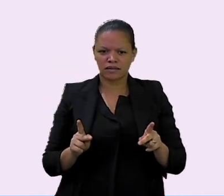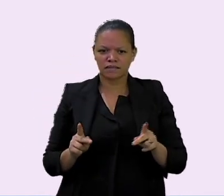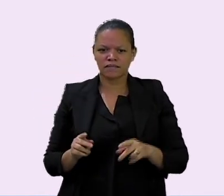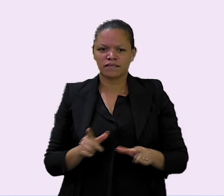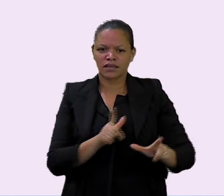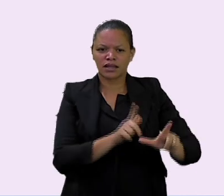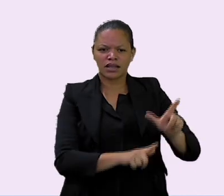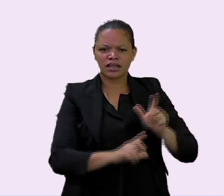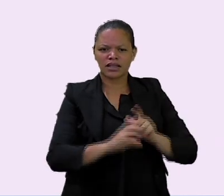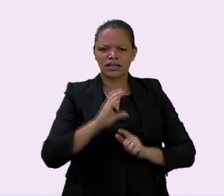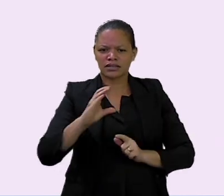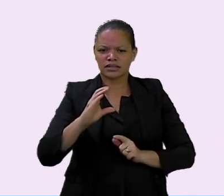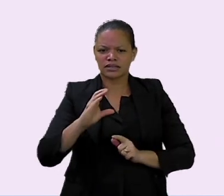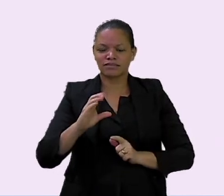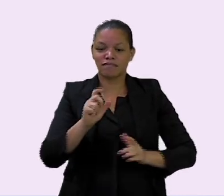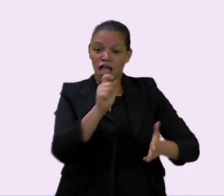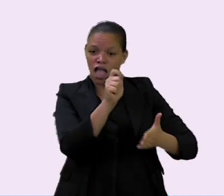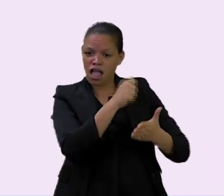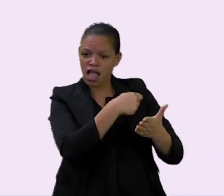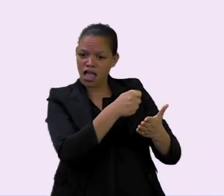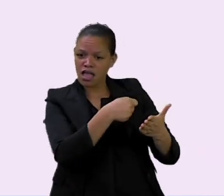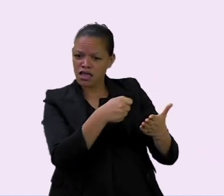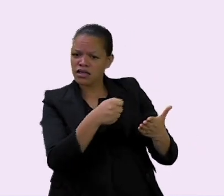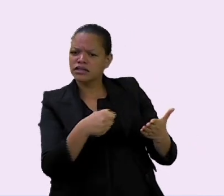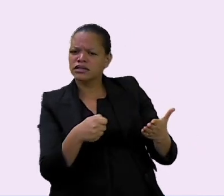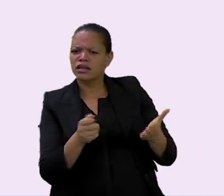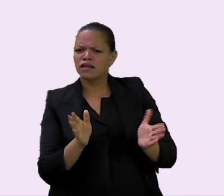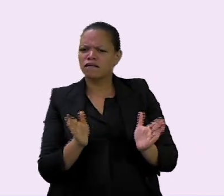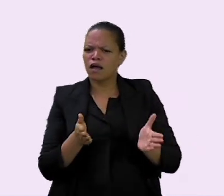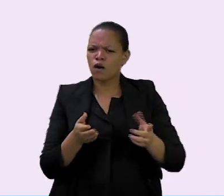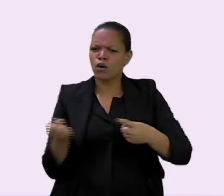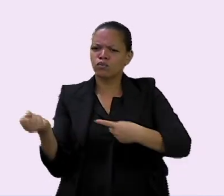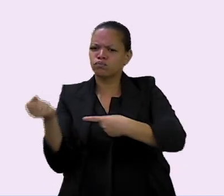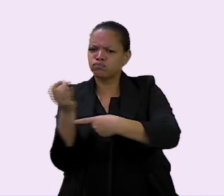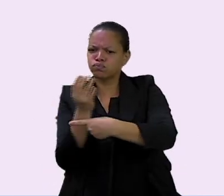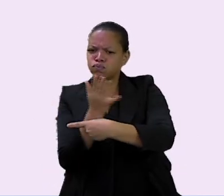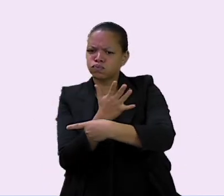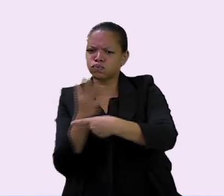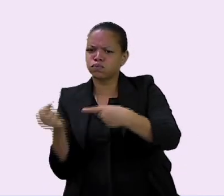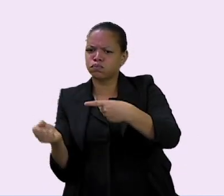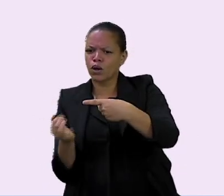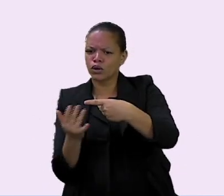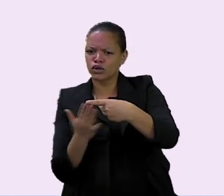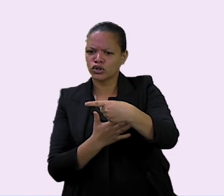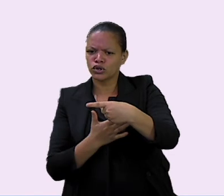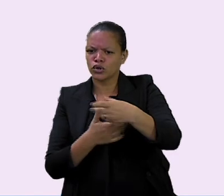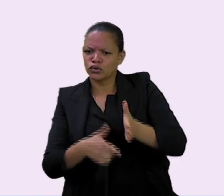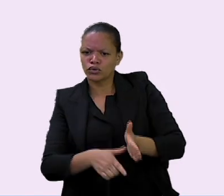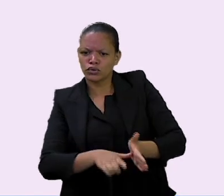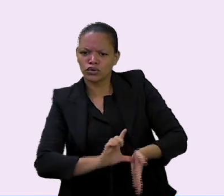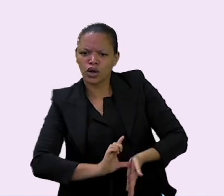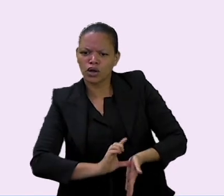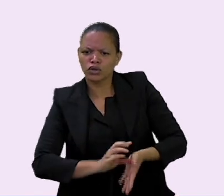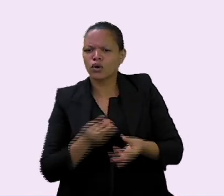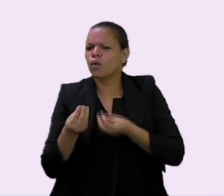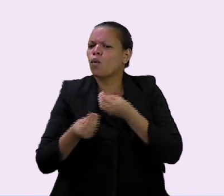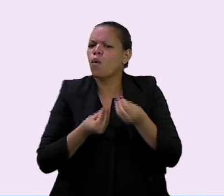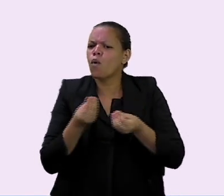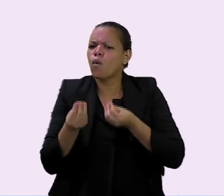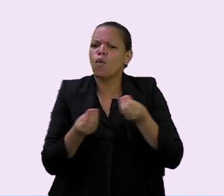Escreva por extenso as frações da atividade anterior. Então, agora nós temos que colocar como se lê essa